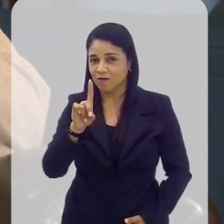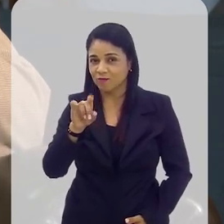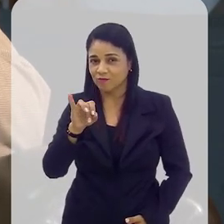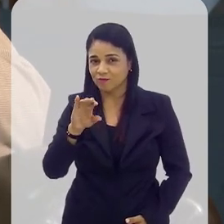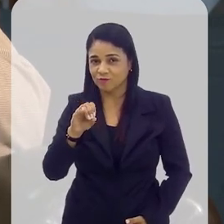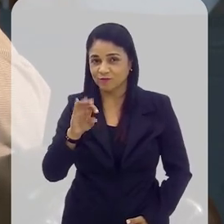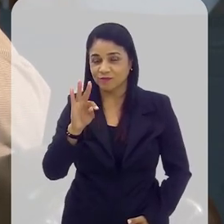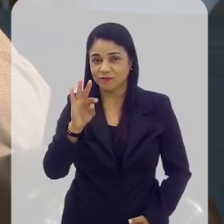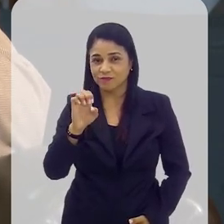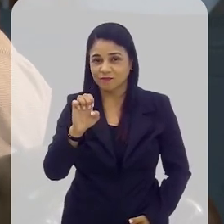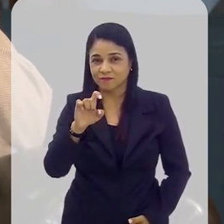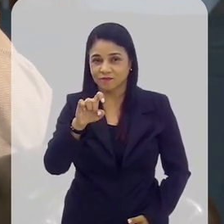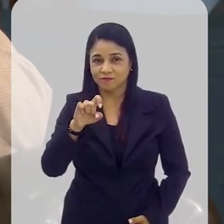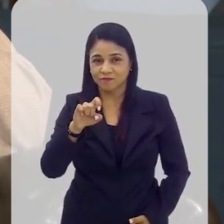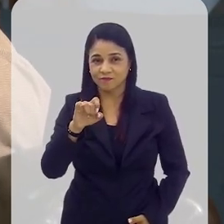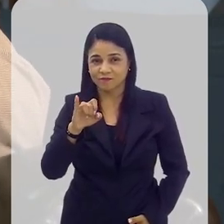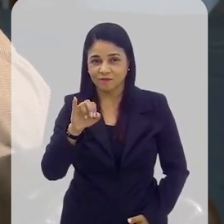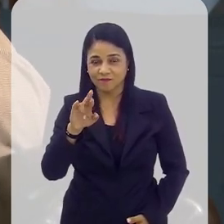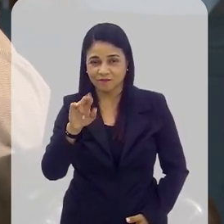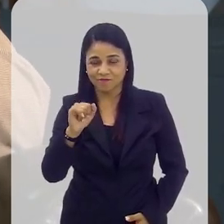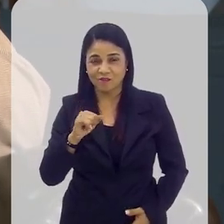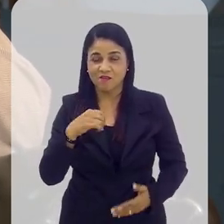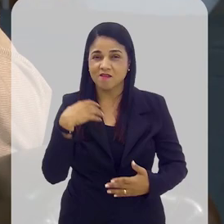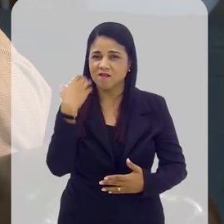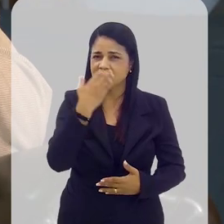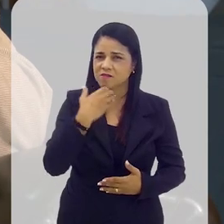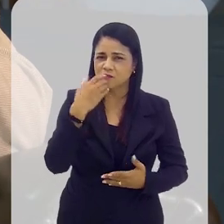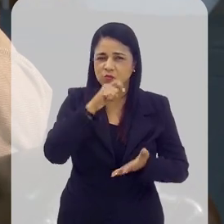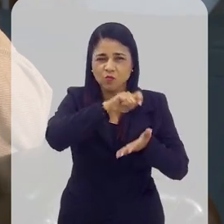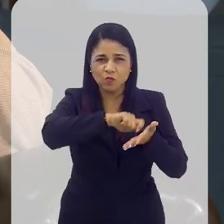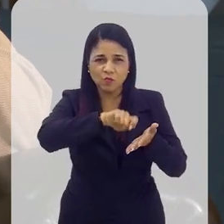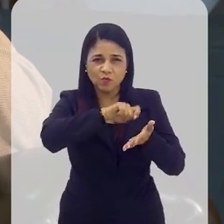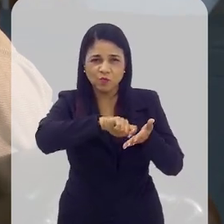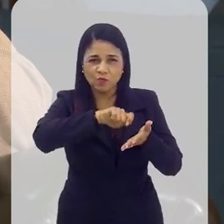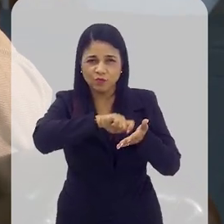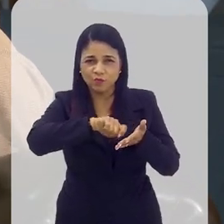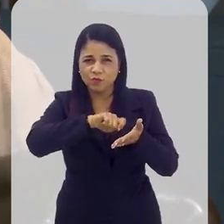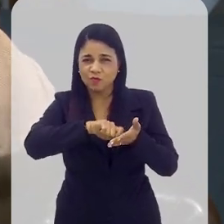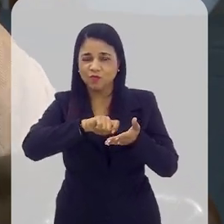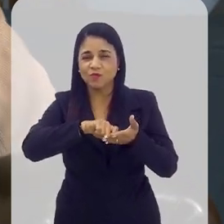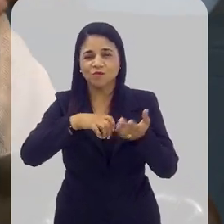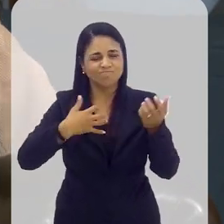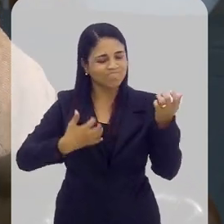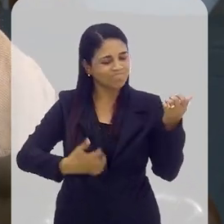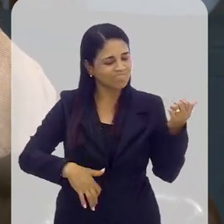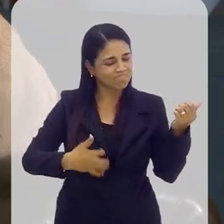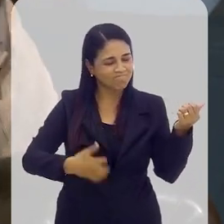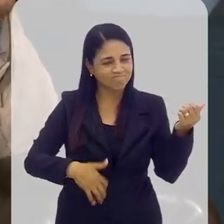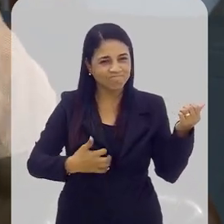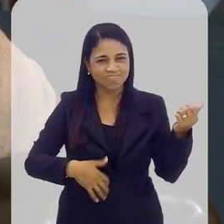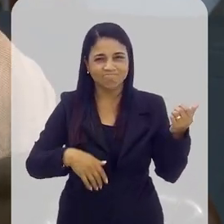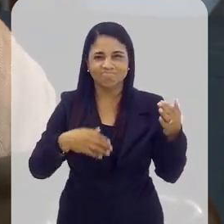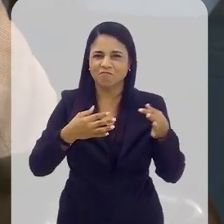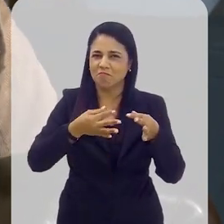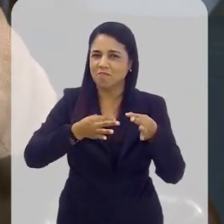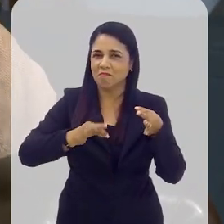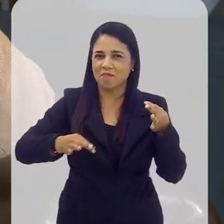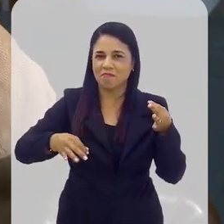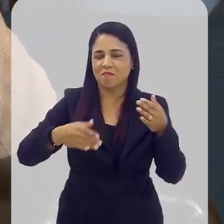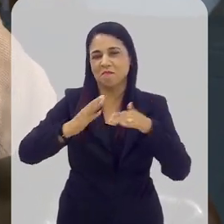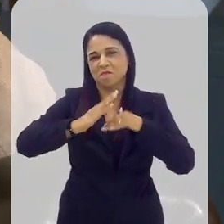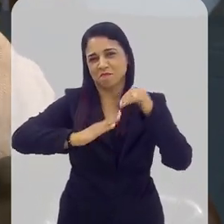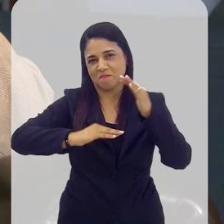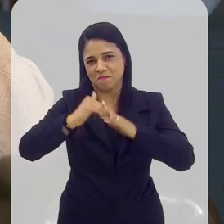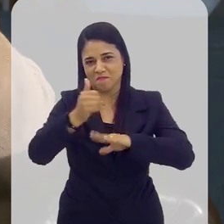Teixeira. Cantor, compositor, arranjador e etc, etc,